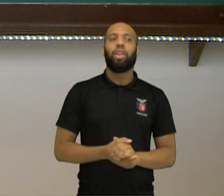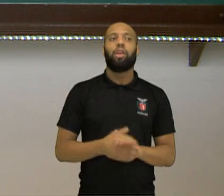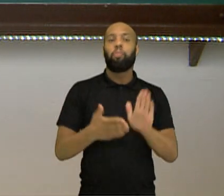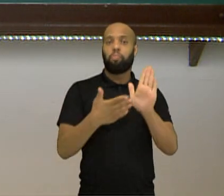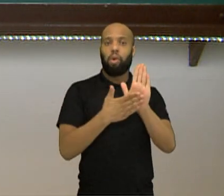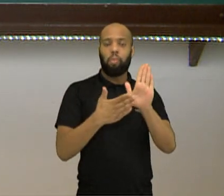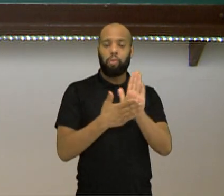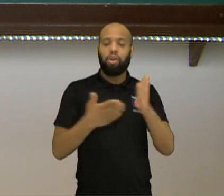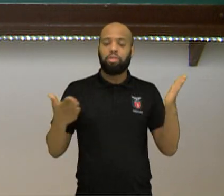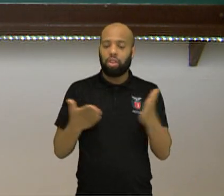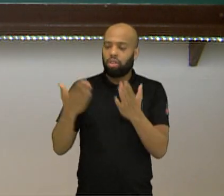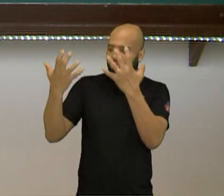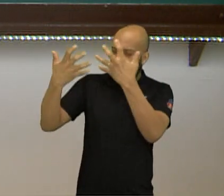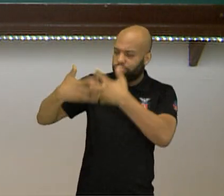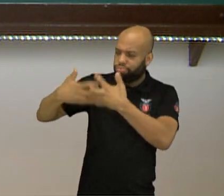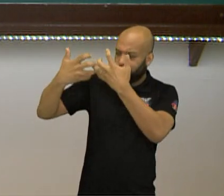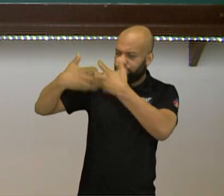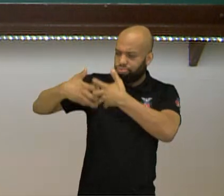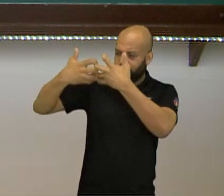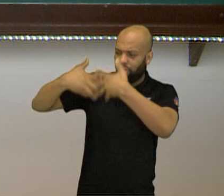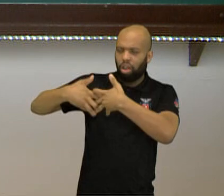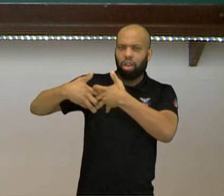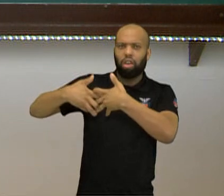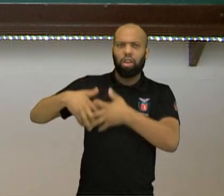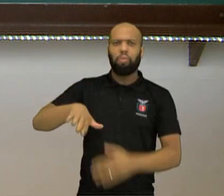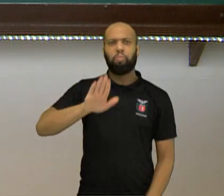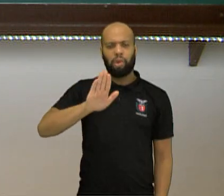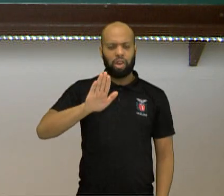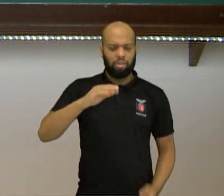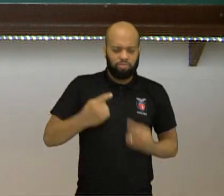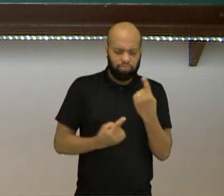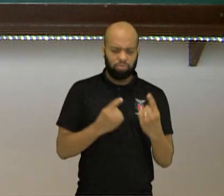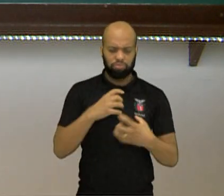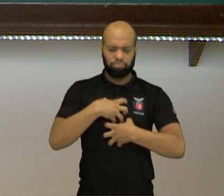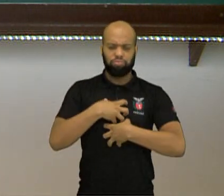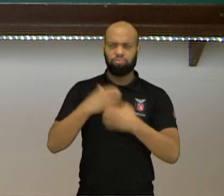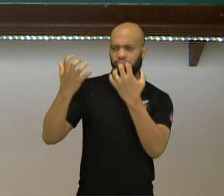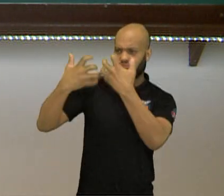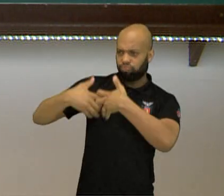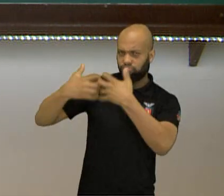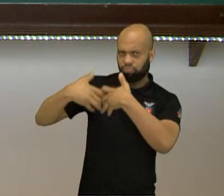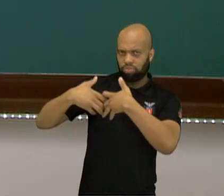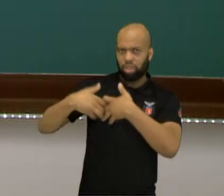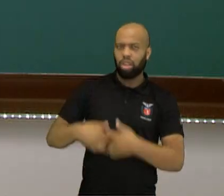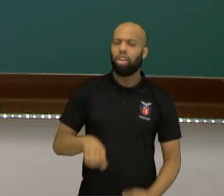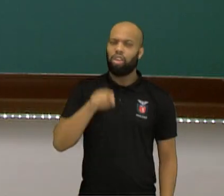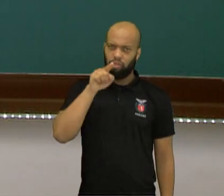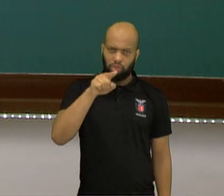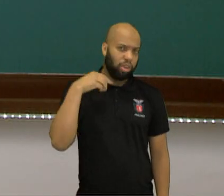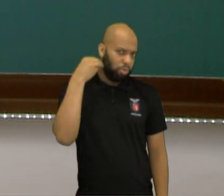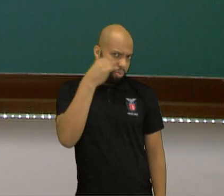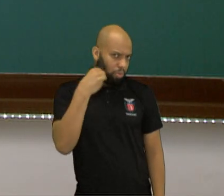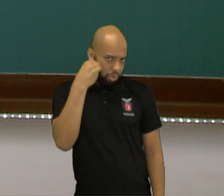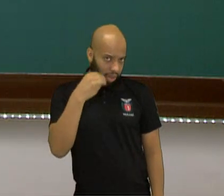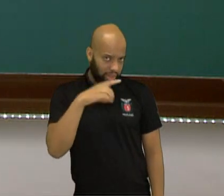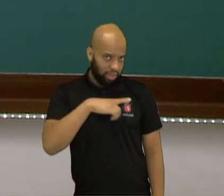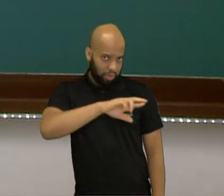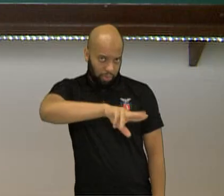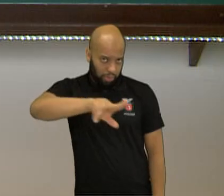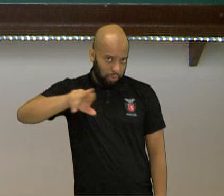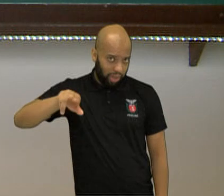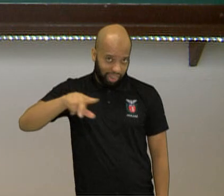uma reflexão. Que tipo de reflexão? Se você possui muitas experiências.